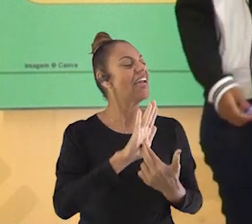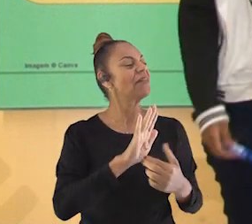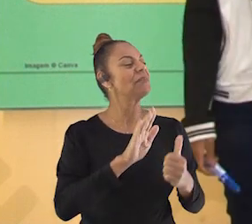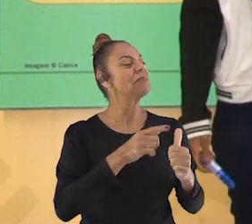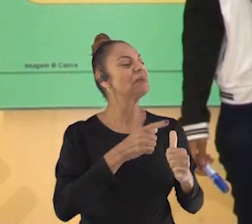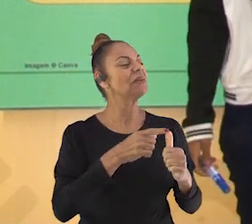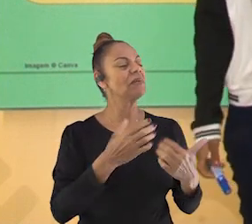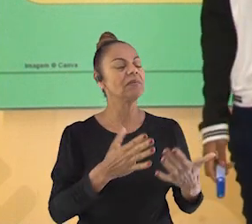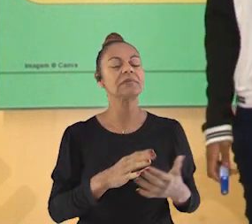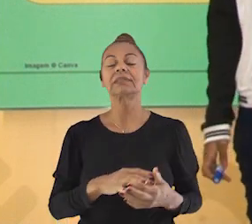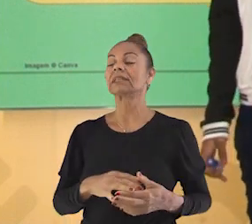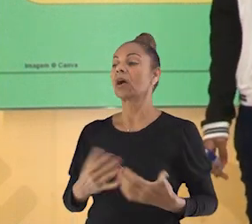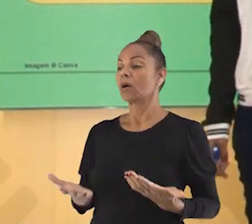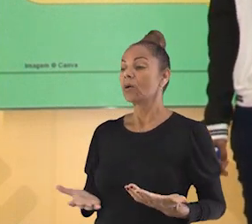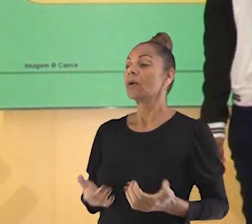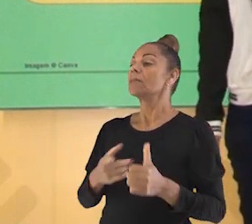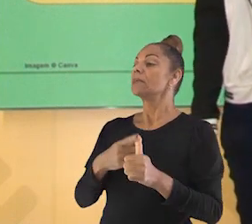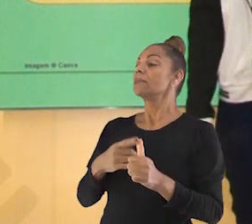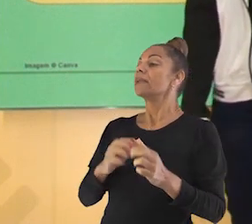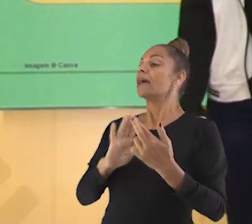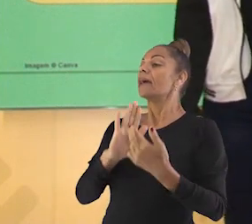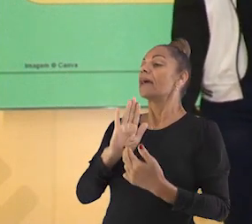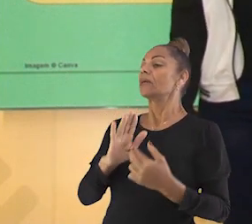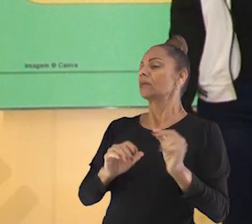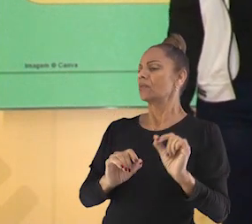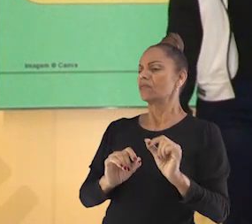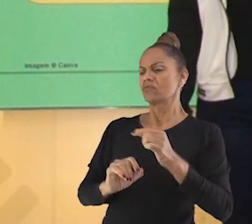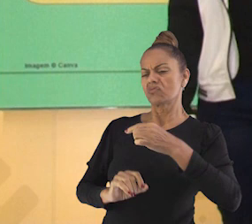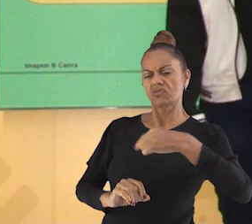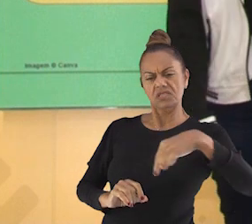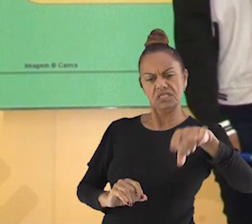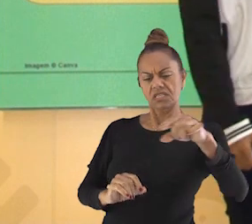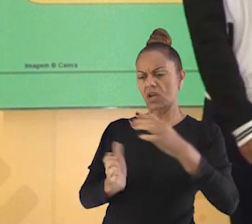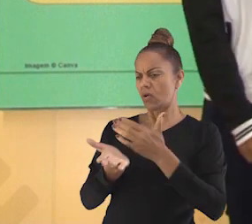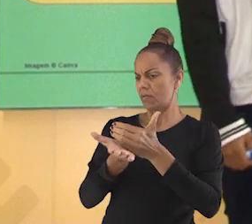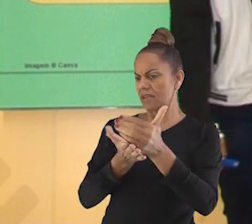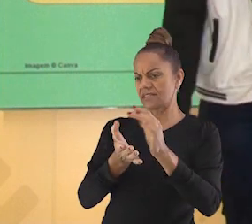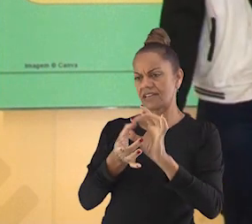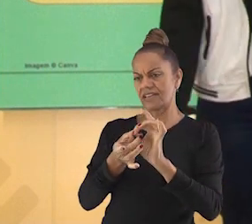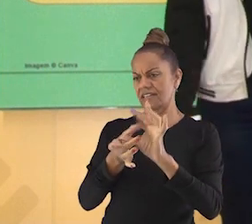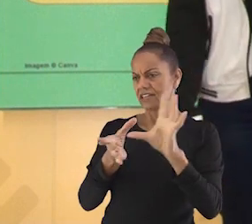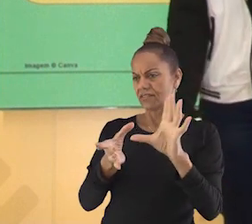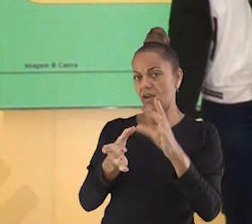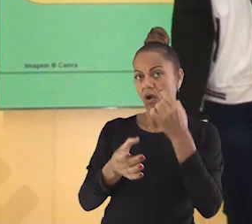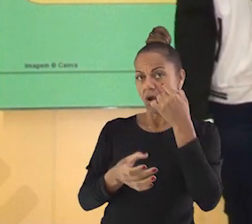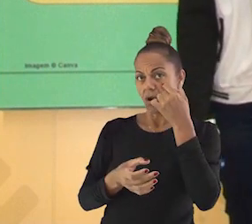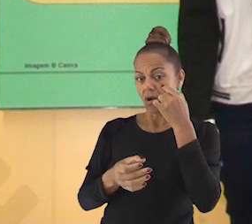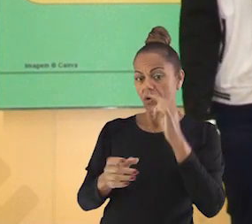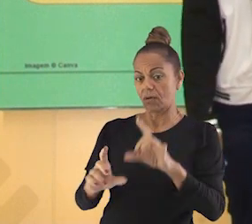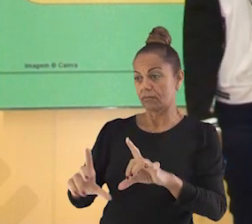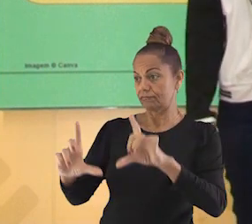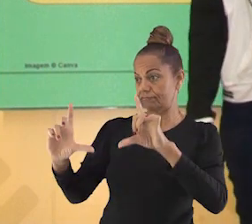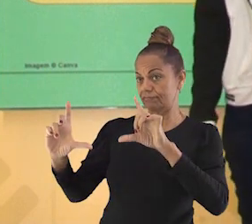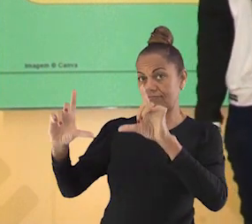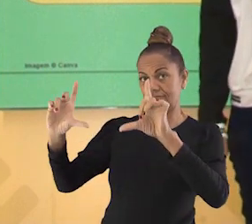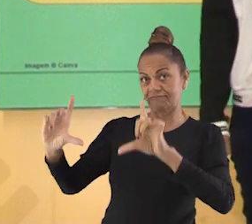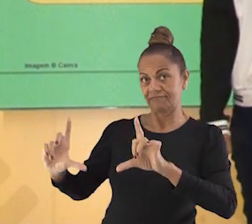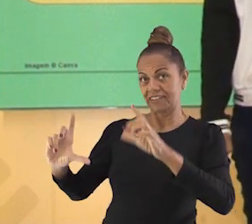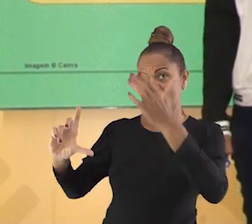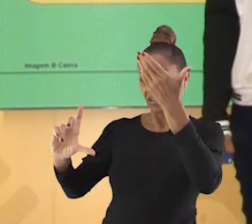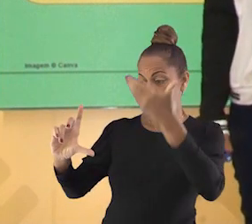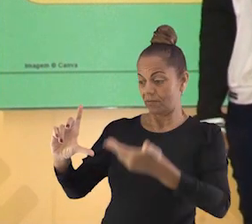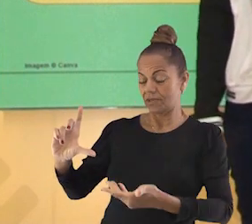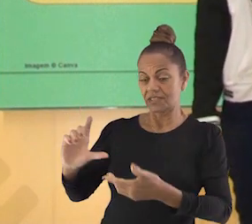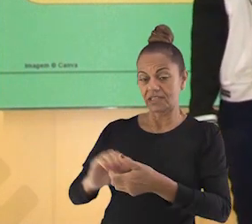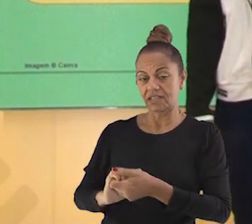regra. Então, a primeira regra é o seguinte: você pode começar por onde quiser, como vocês podem observar aqui, mas só pode